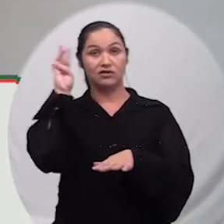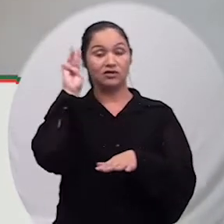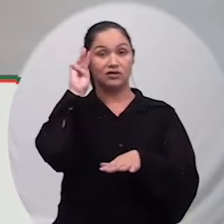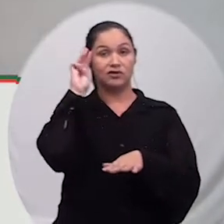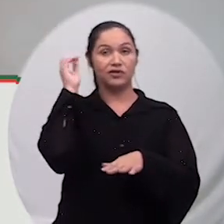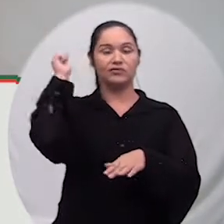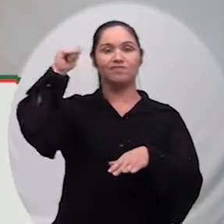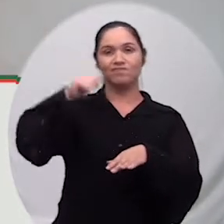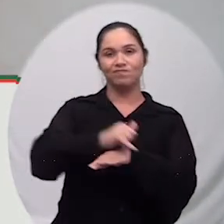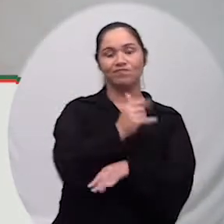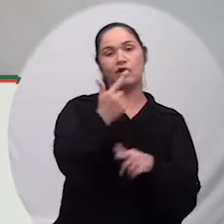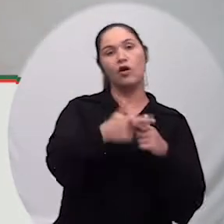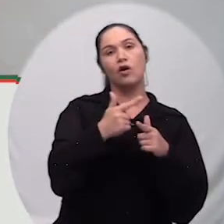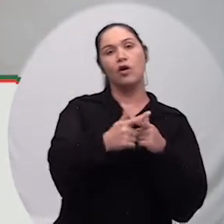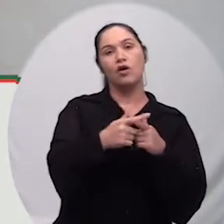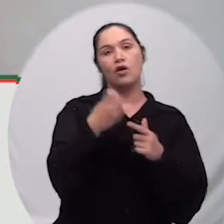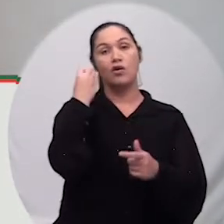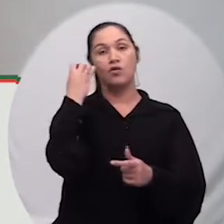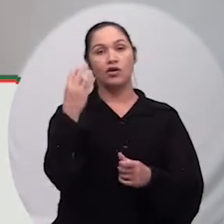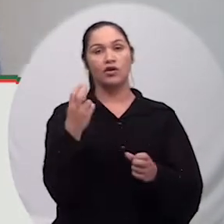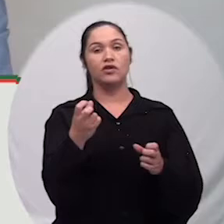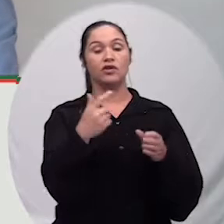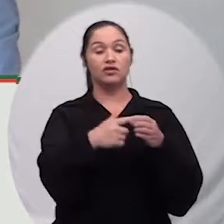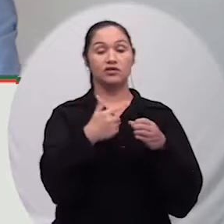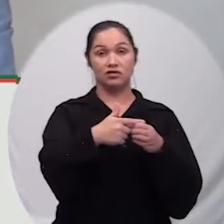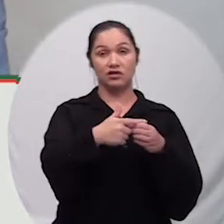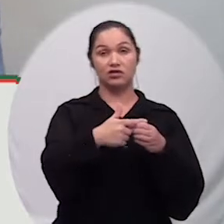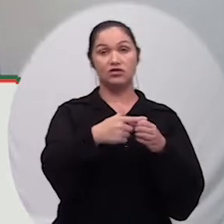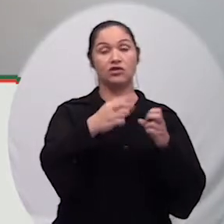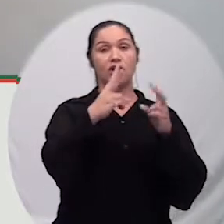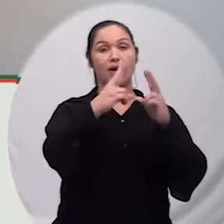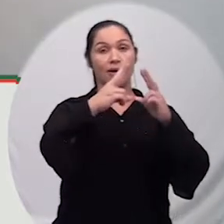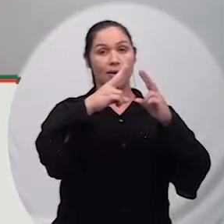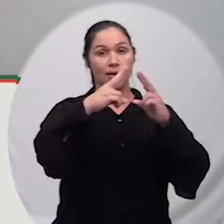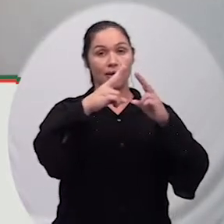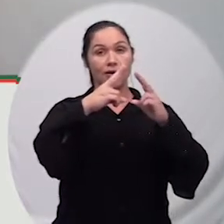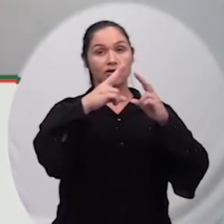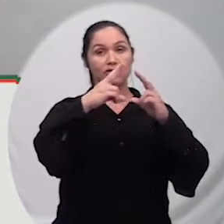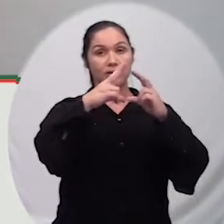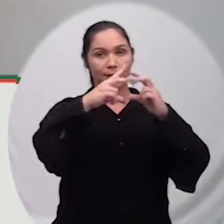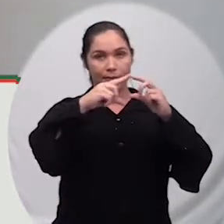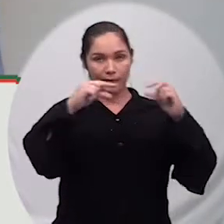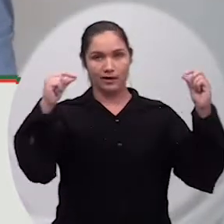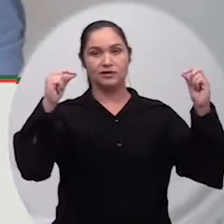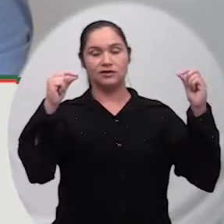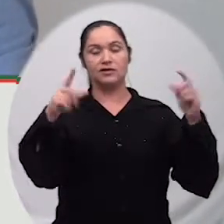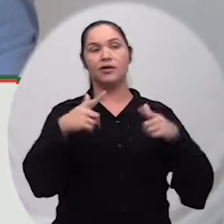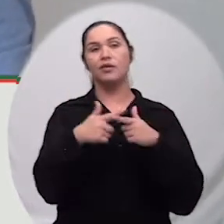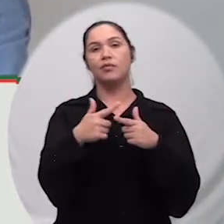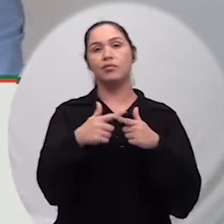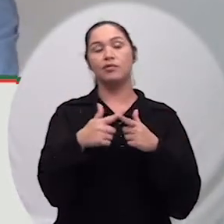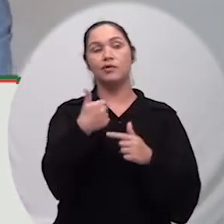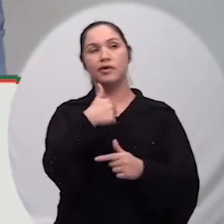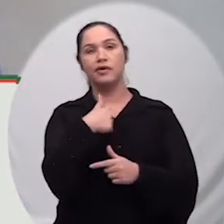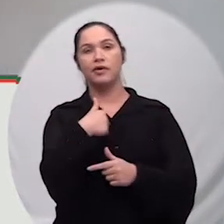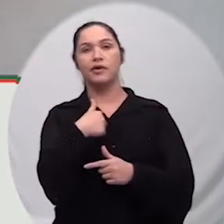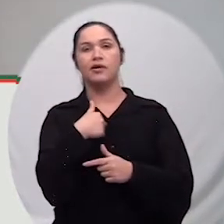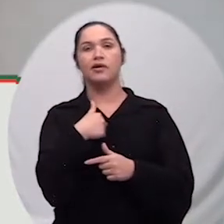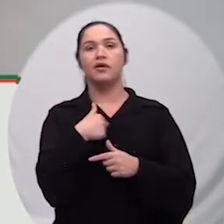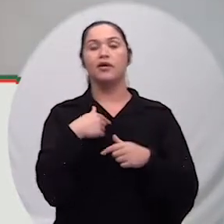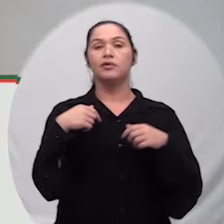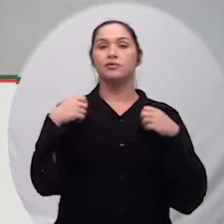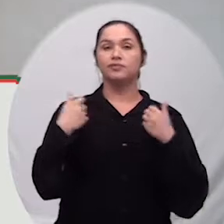estava numa viagem em Brasília, passando chapéu, buscando lá recurso para pagar o meu mandato, para pagar o que